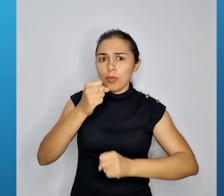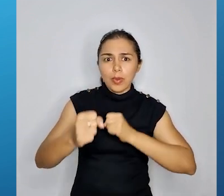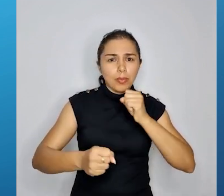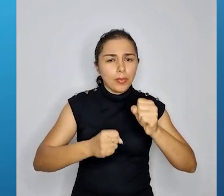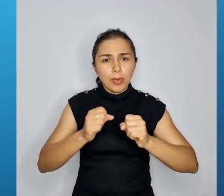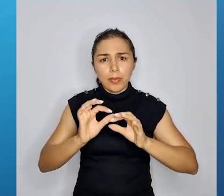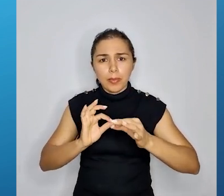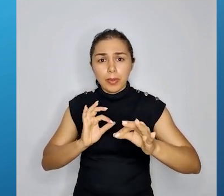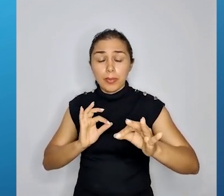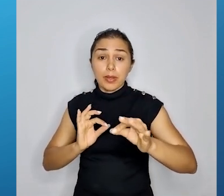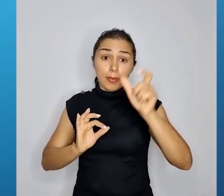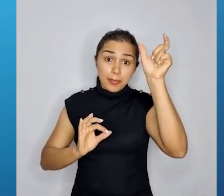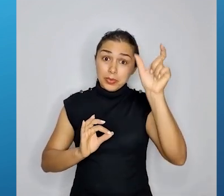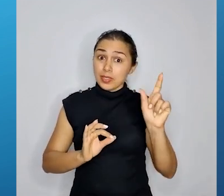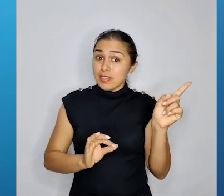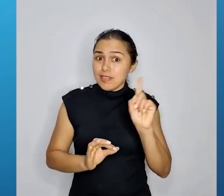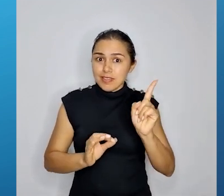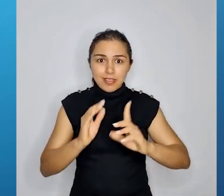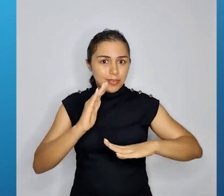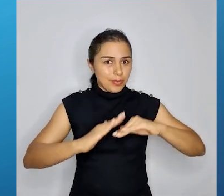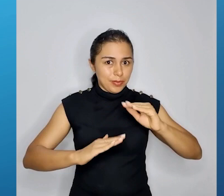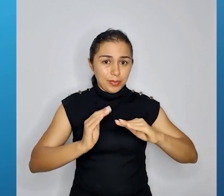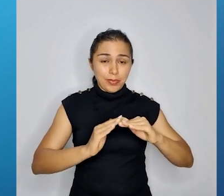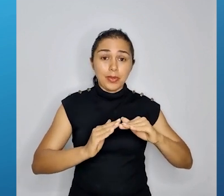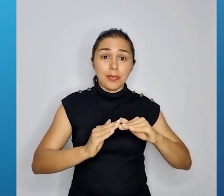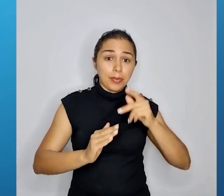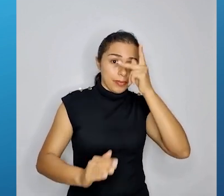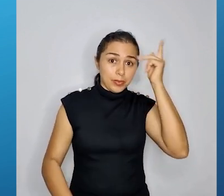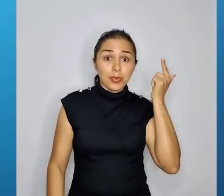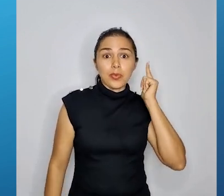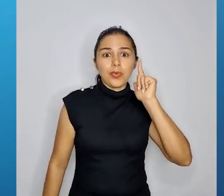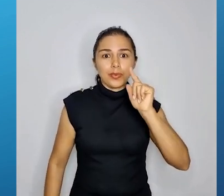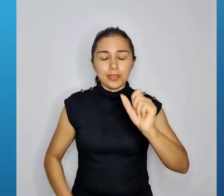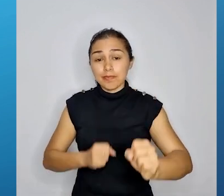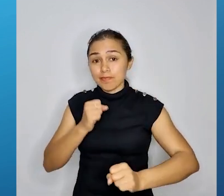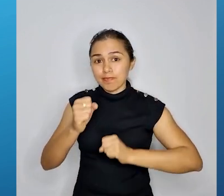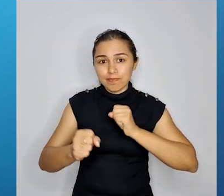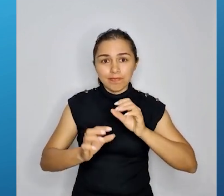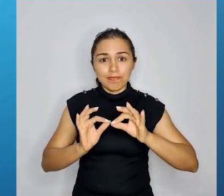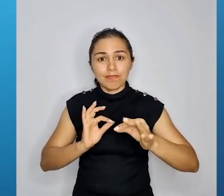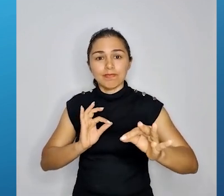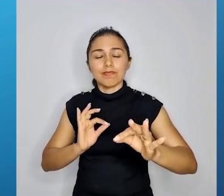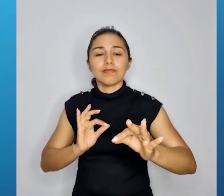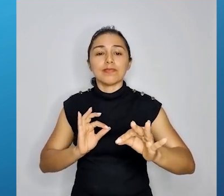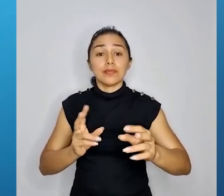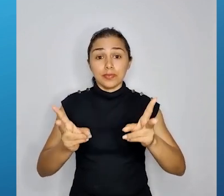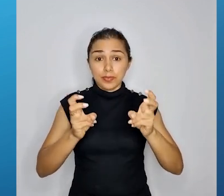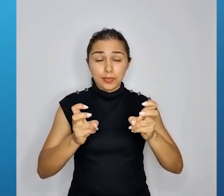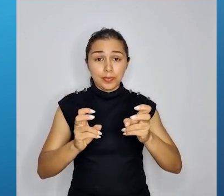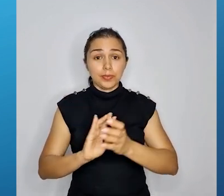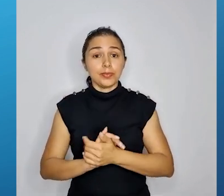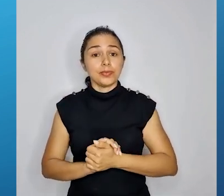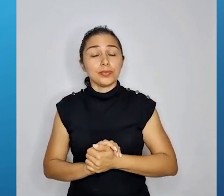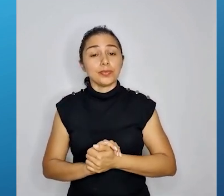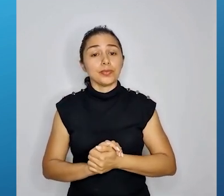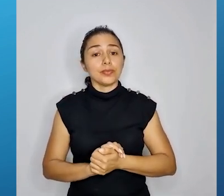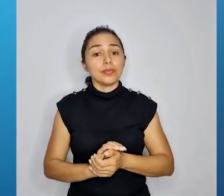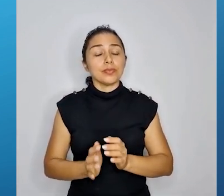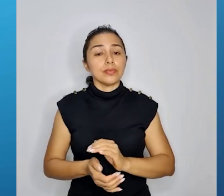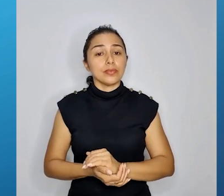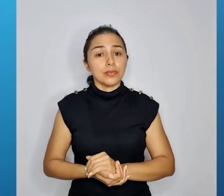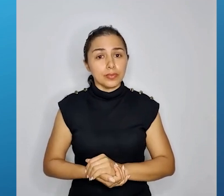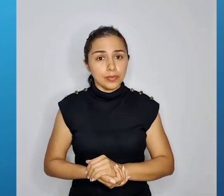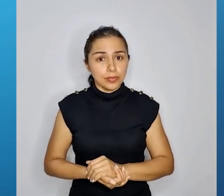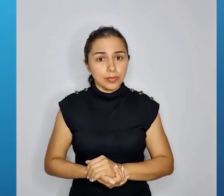não profissional realizar uma prova de maratona, eu trago aqui para vocês. Olha que interessante, olha aí, ó, o tempo